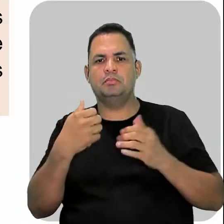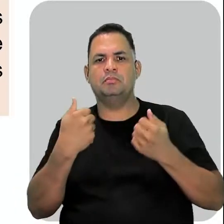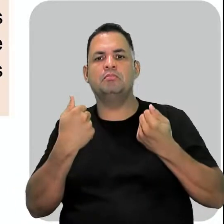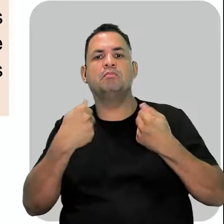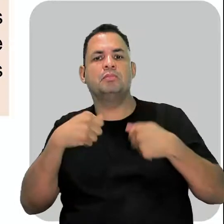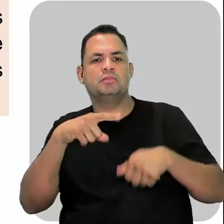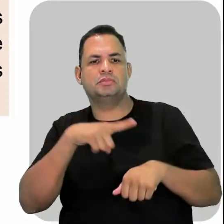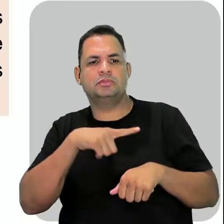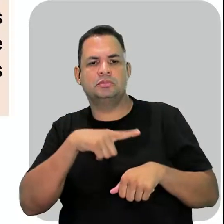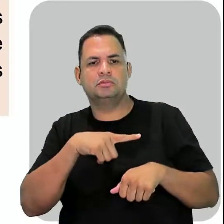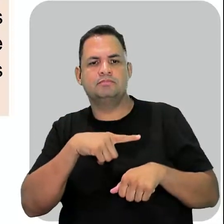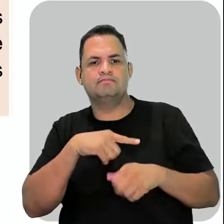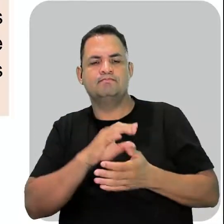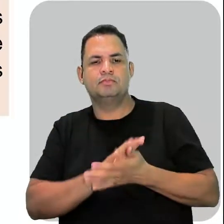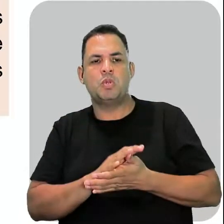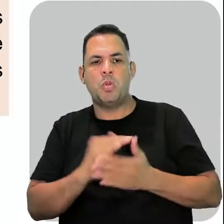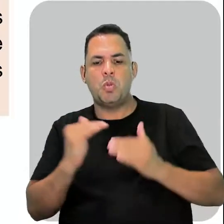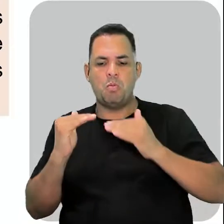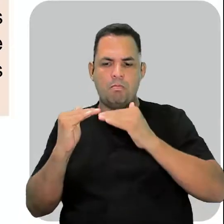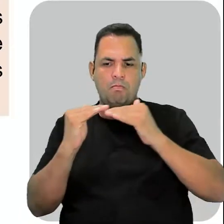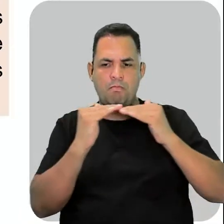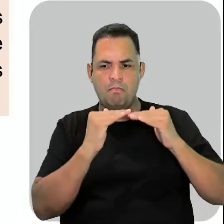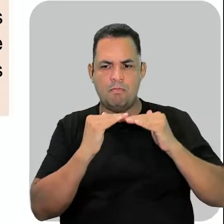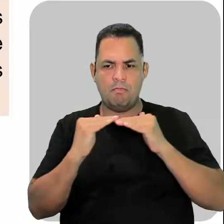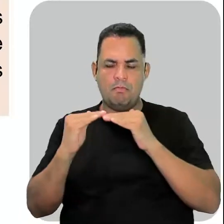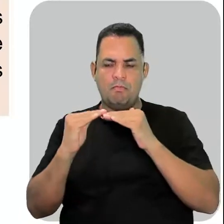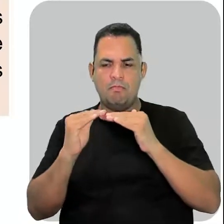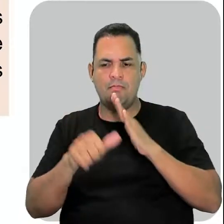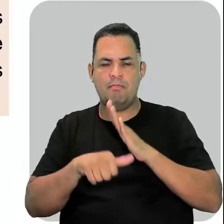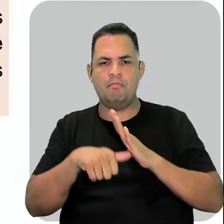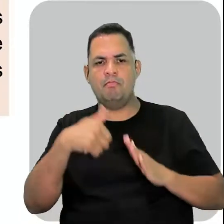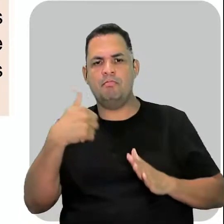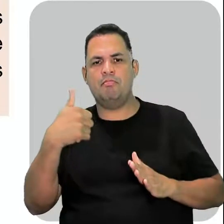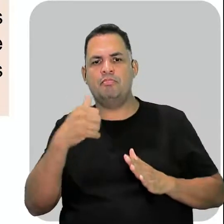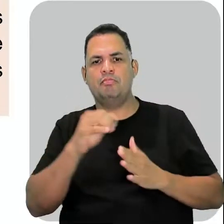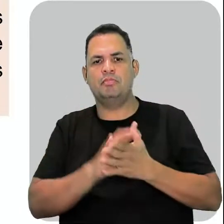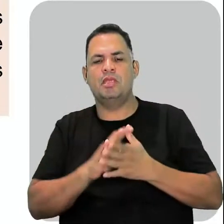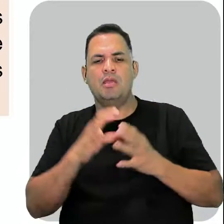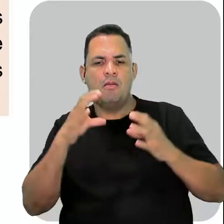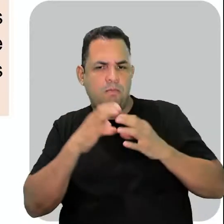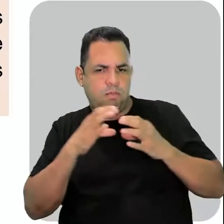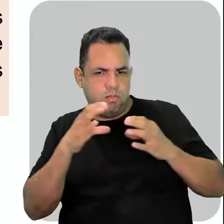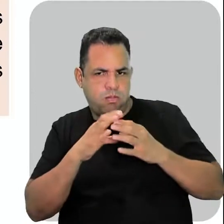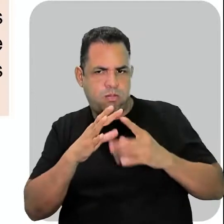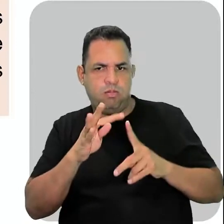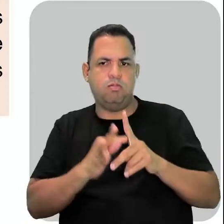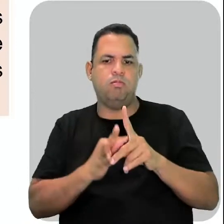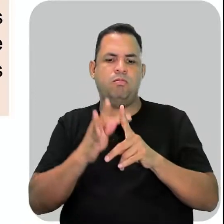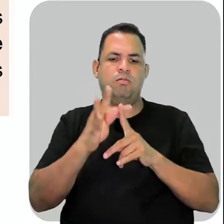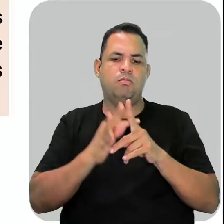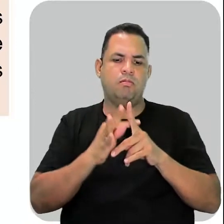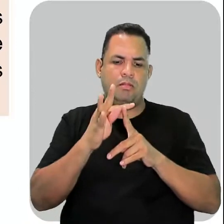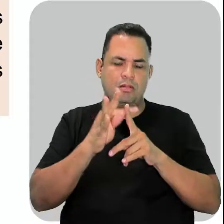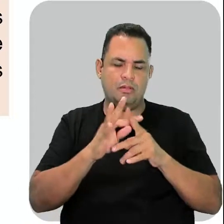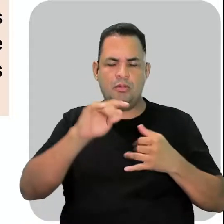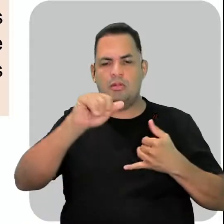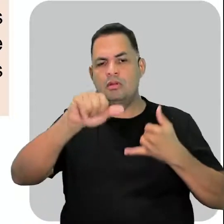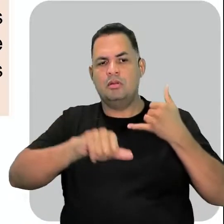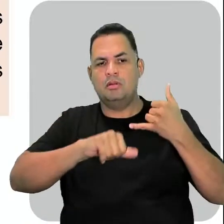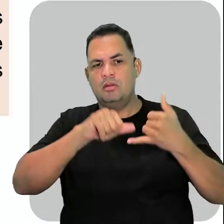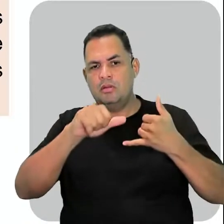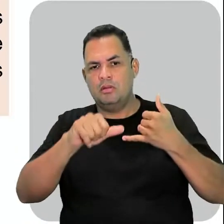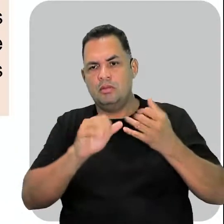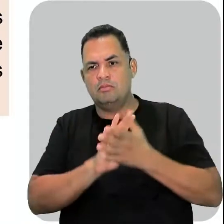possam ocorrer. Nos parâmetros primários, nós temos a pressão, temperatura de reação,